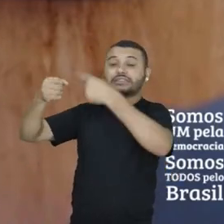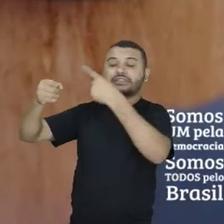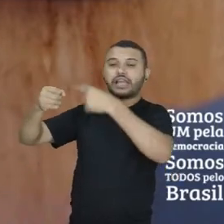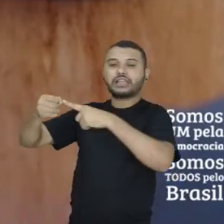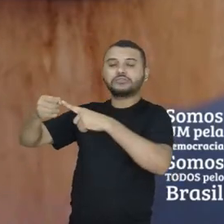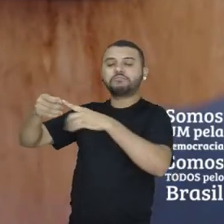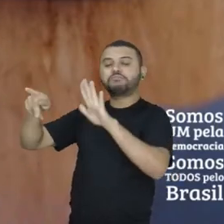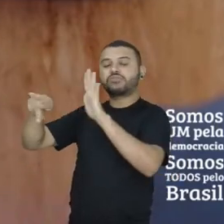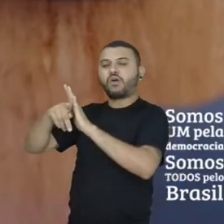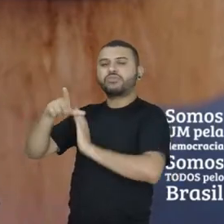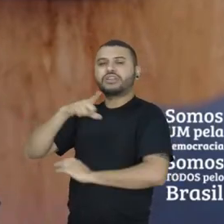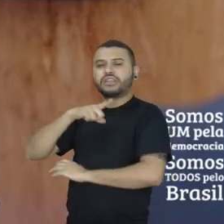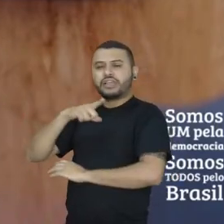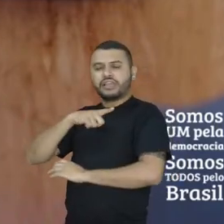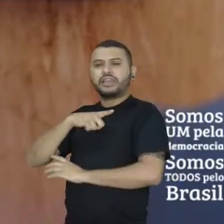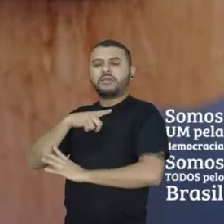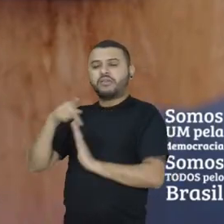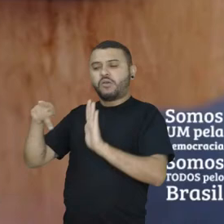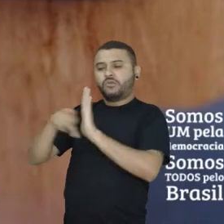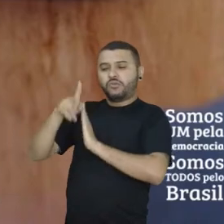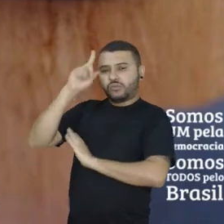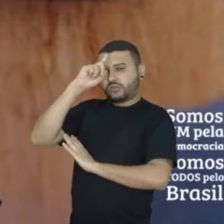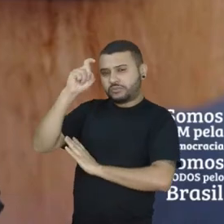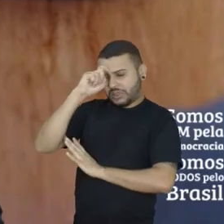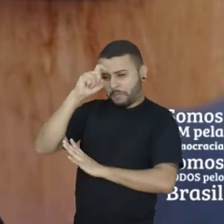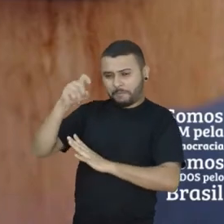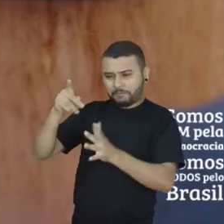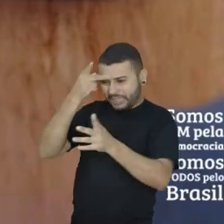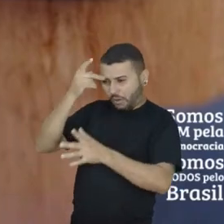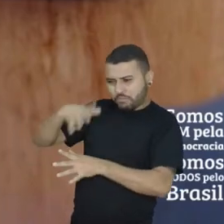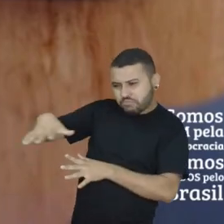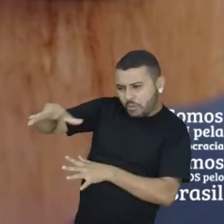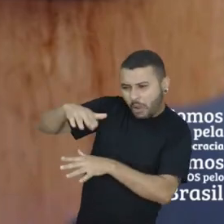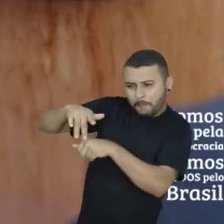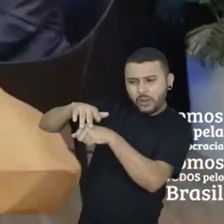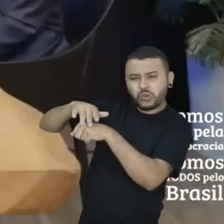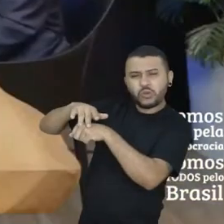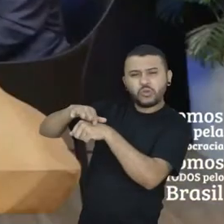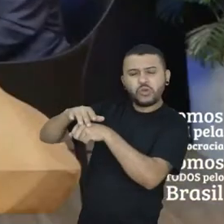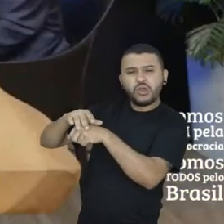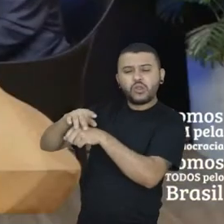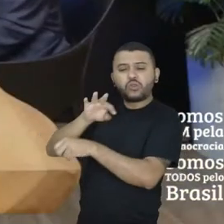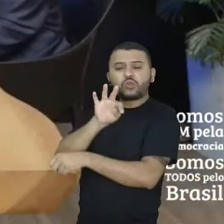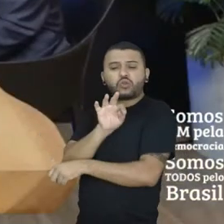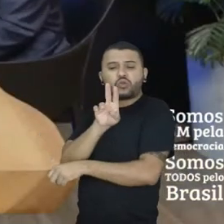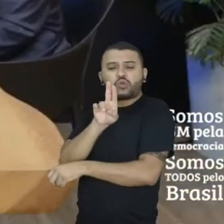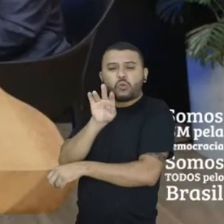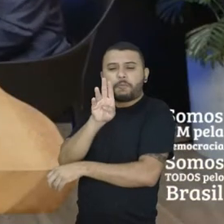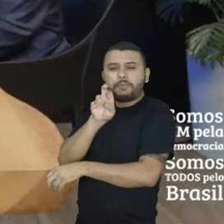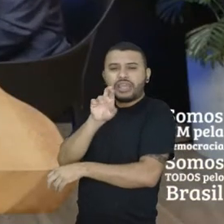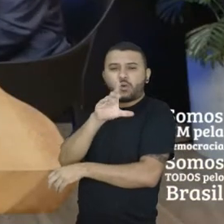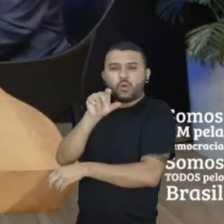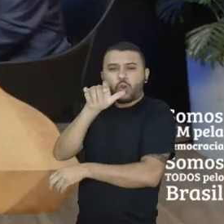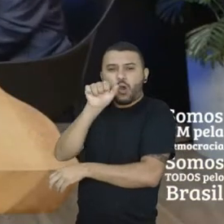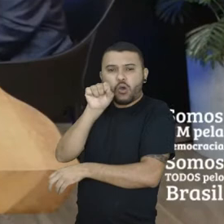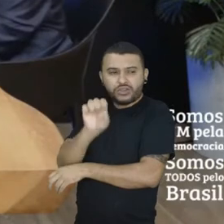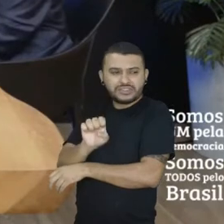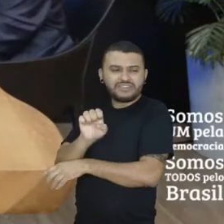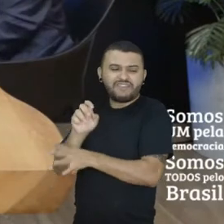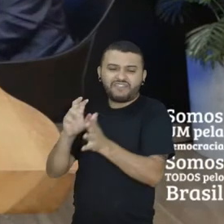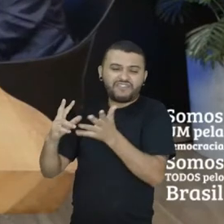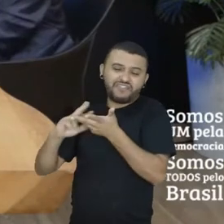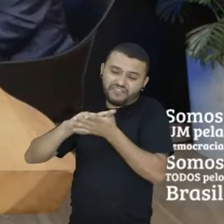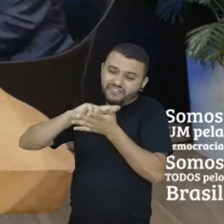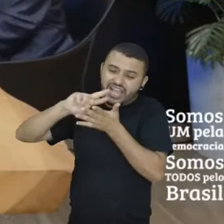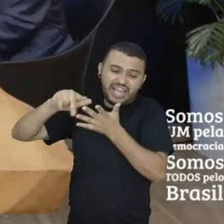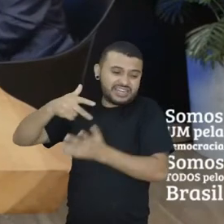Campos. Tinha sanatório, tudo por causa de tuberculose. Tuberculose com vacina, BCG,